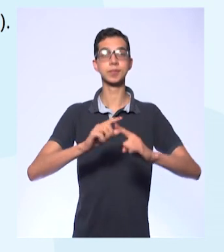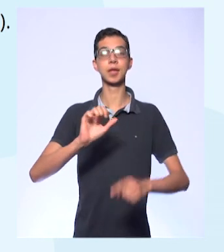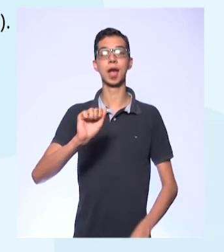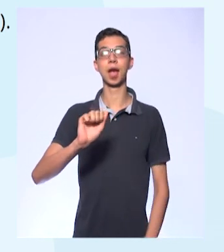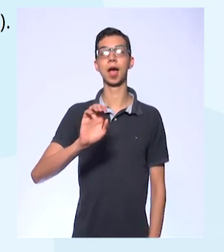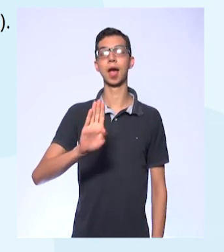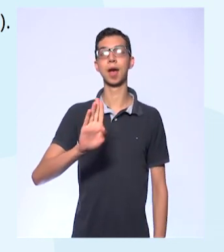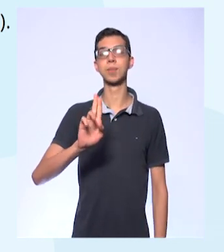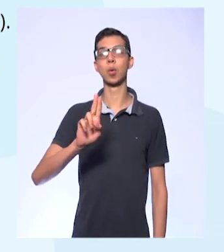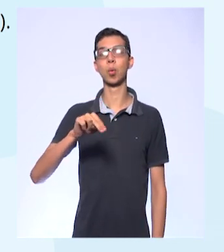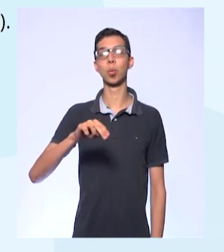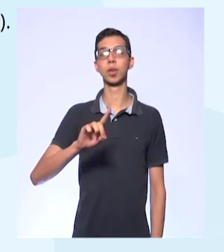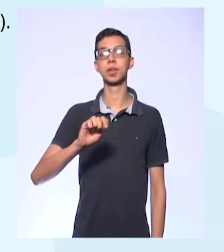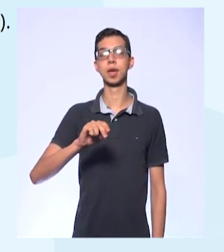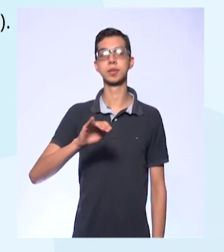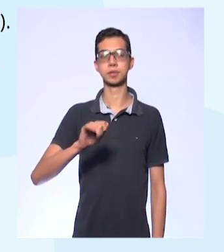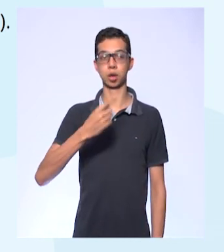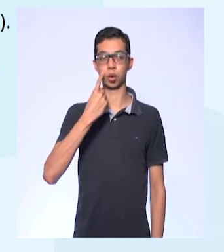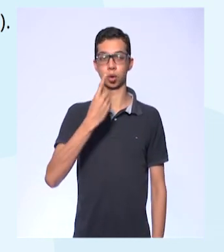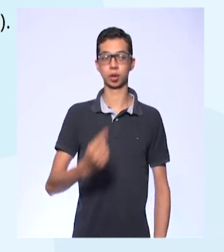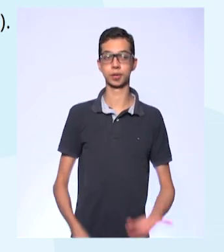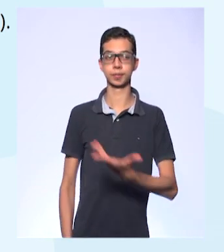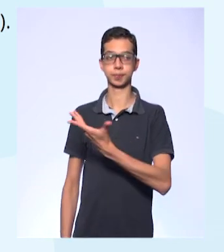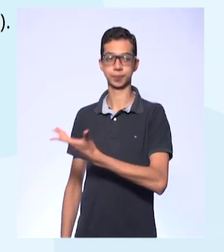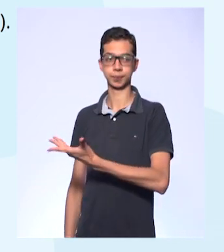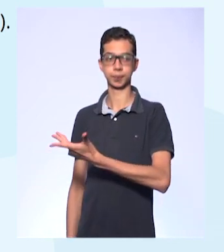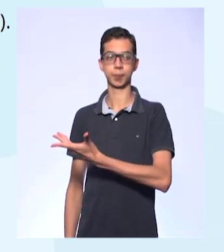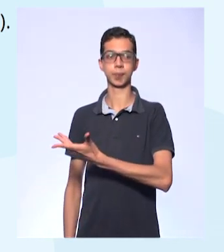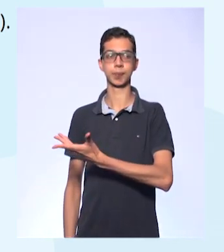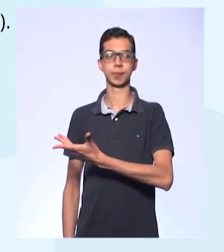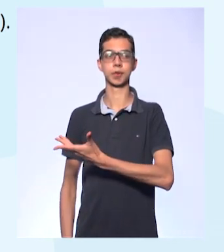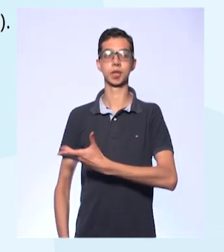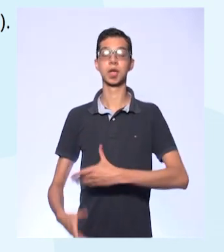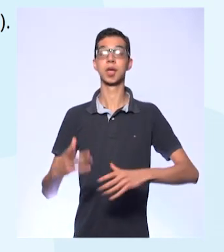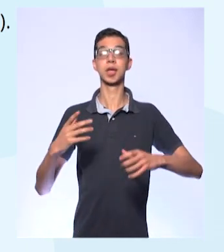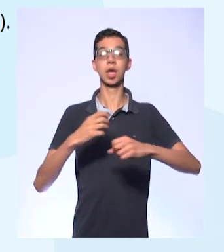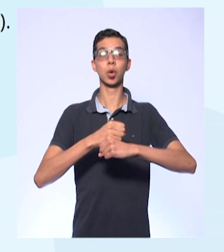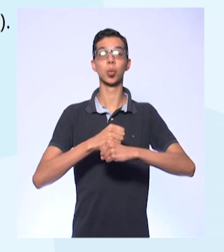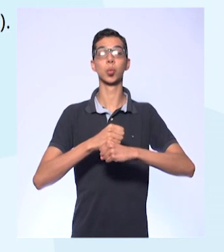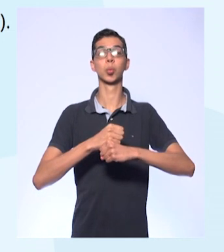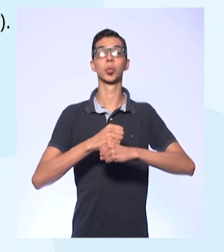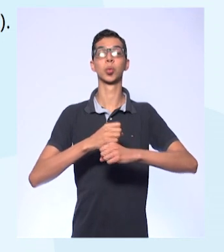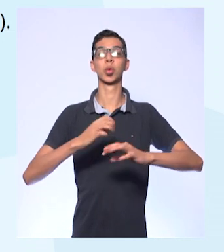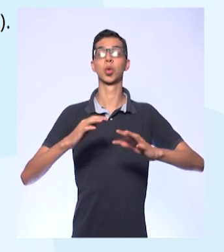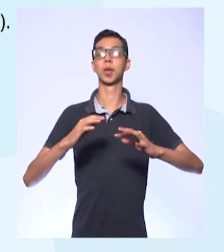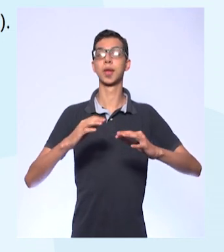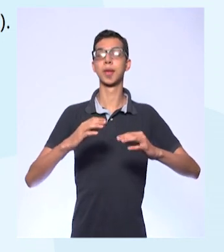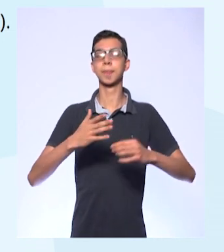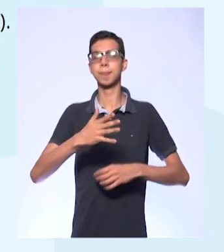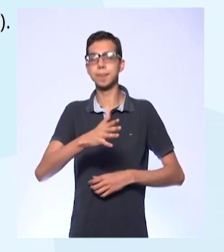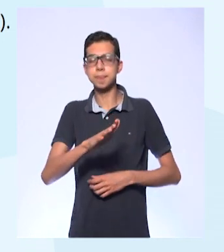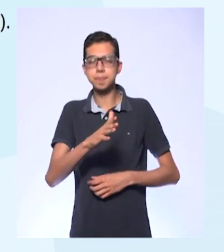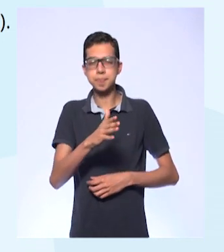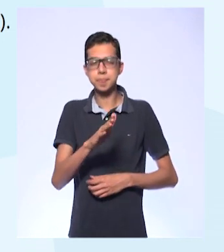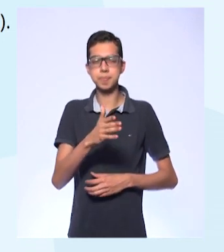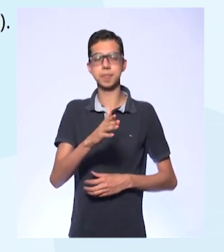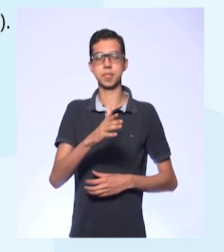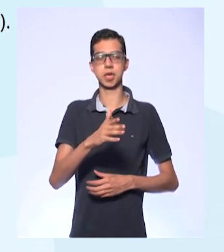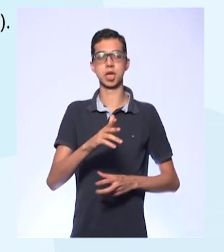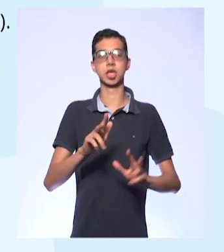ali embaixo, calcule-se a média ponderada de todos os isótopos estáveis, que no caso é o carbono 12 e o carbono